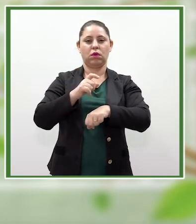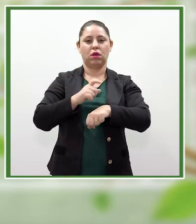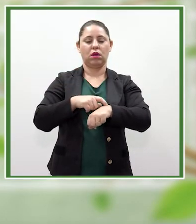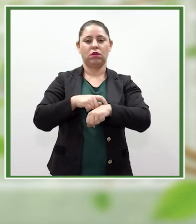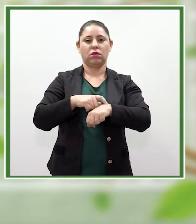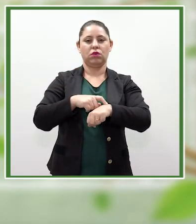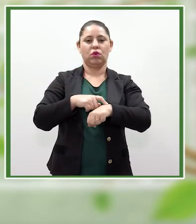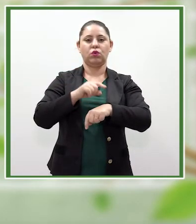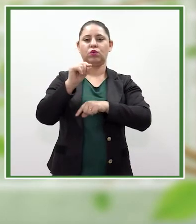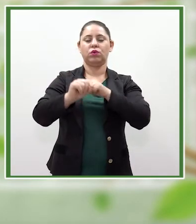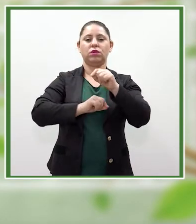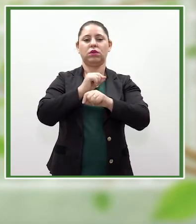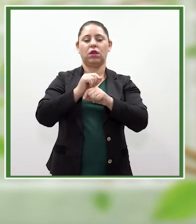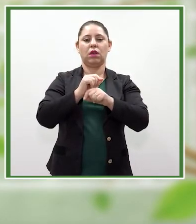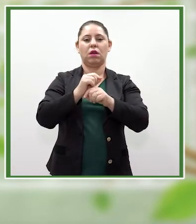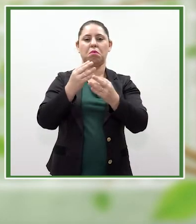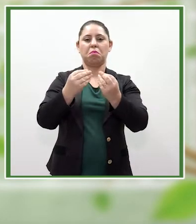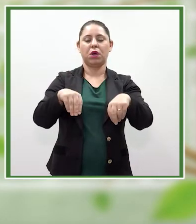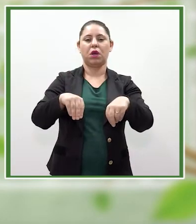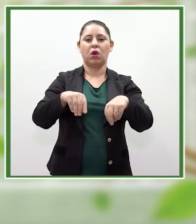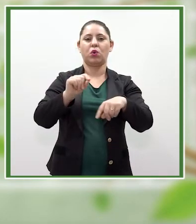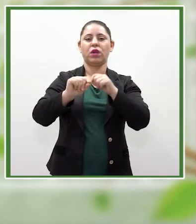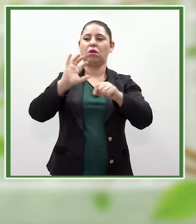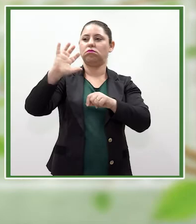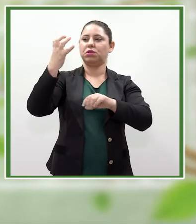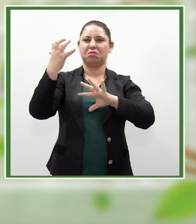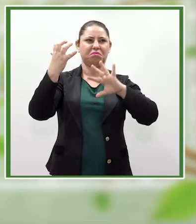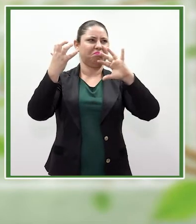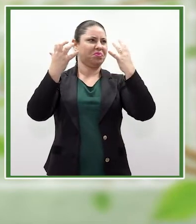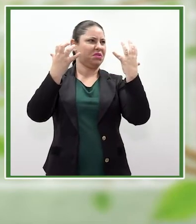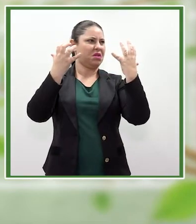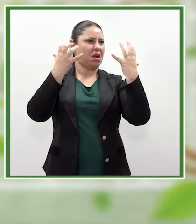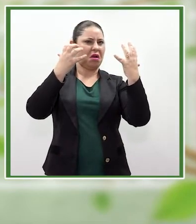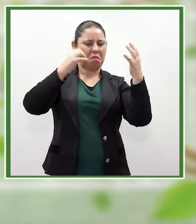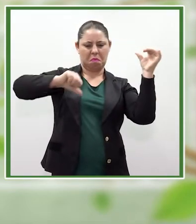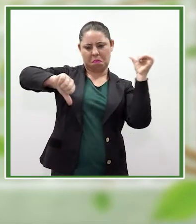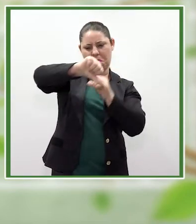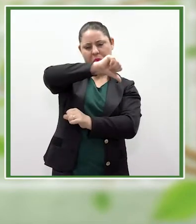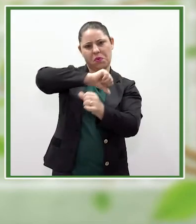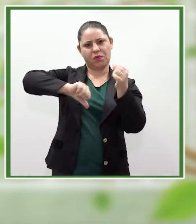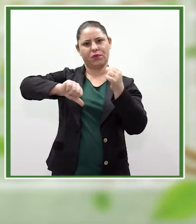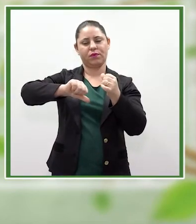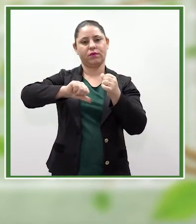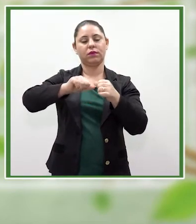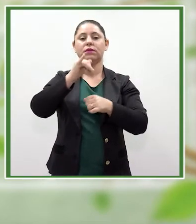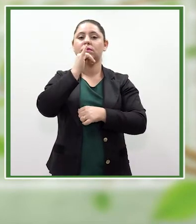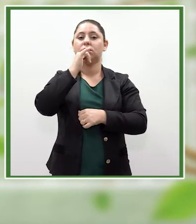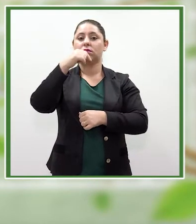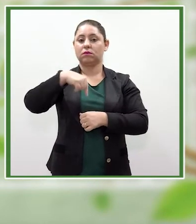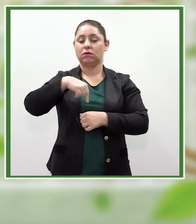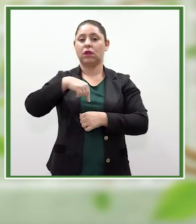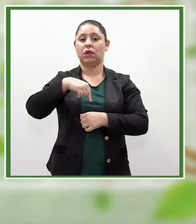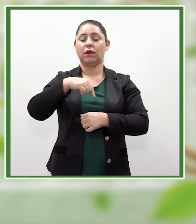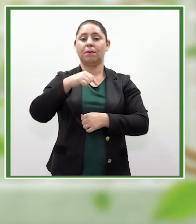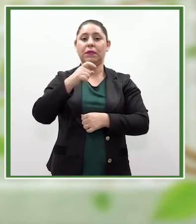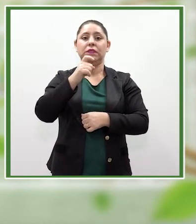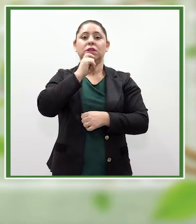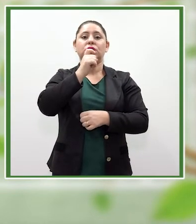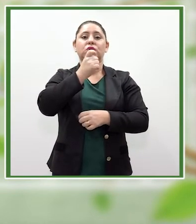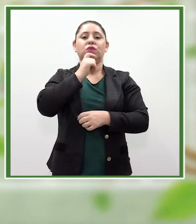exemplo no nosso estado, uma geada que ocorreu em Dourados em 2013. Vejam que do lado direito a pastagem após